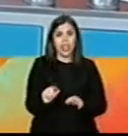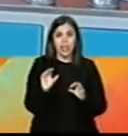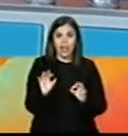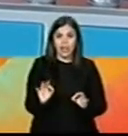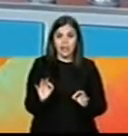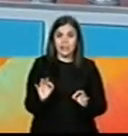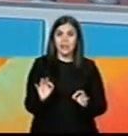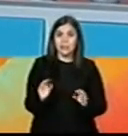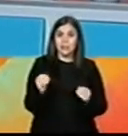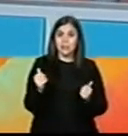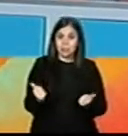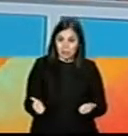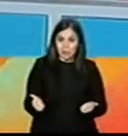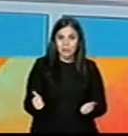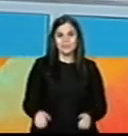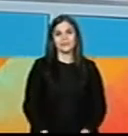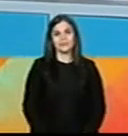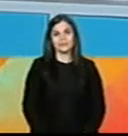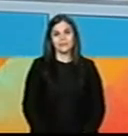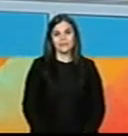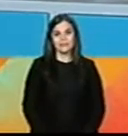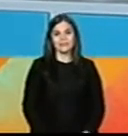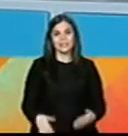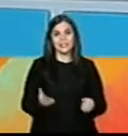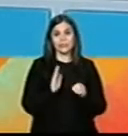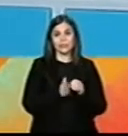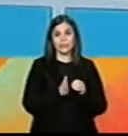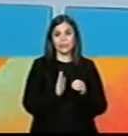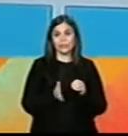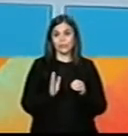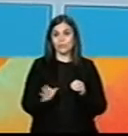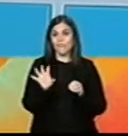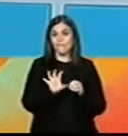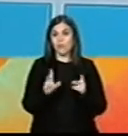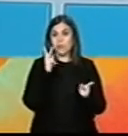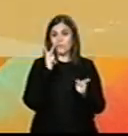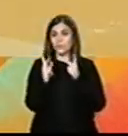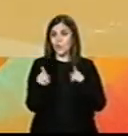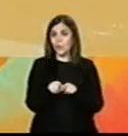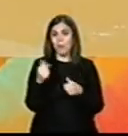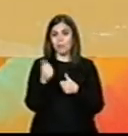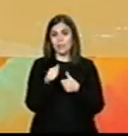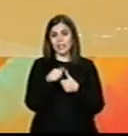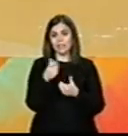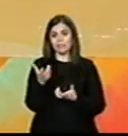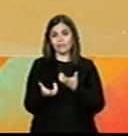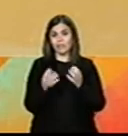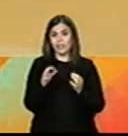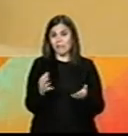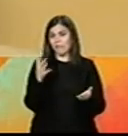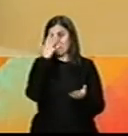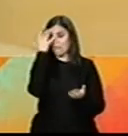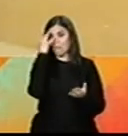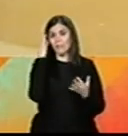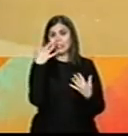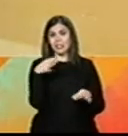coco. E dá milhões. Pronto, e agora vamos cortar aos palitos. Só assim, não é? Pronto. Podem cortar aos palitos, podem